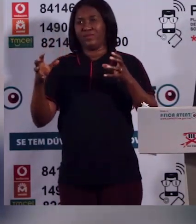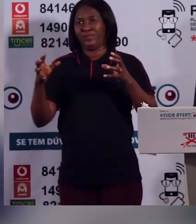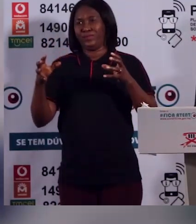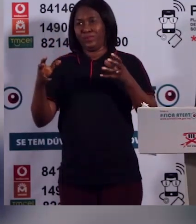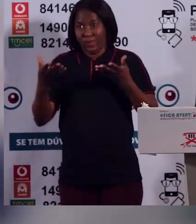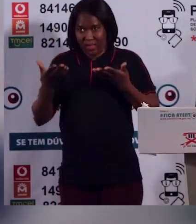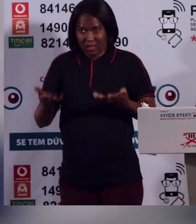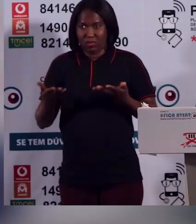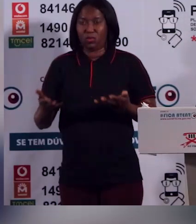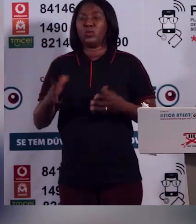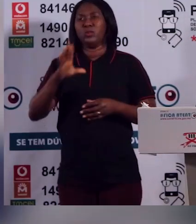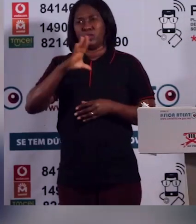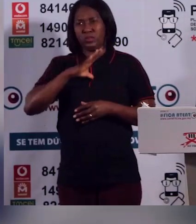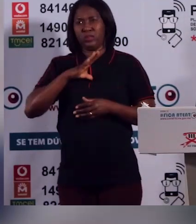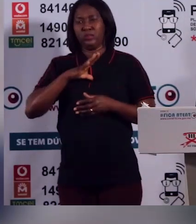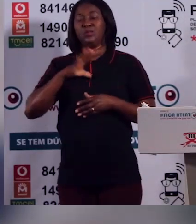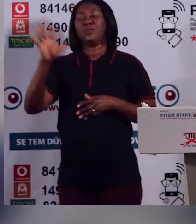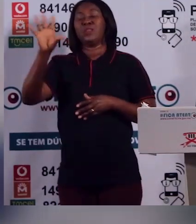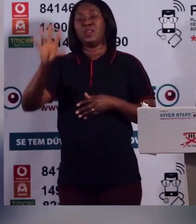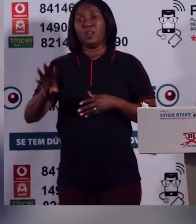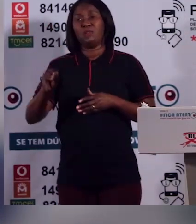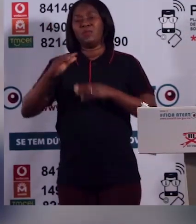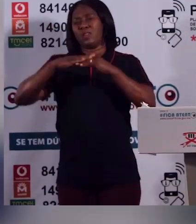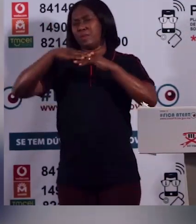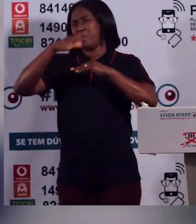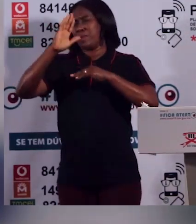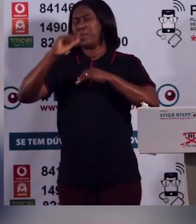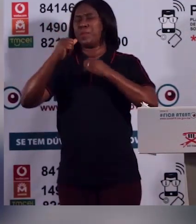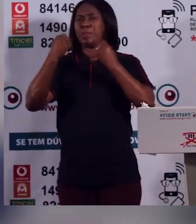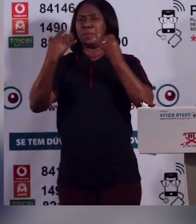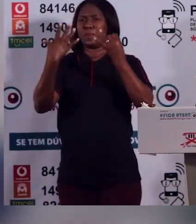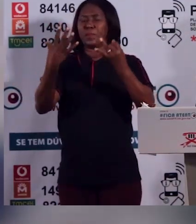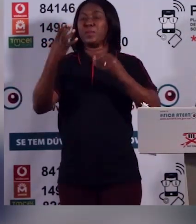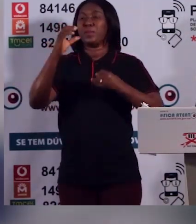Estão agora registrados no nosso continente mais de 700 mil casos